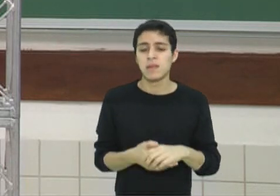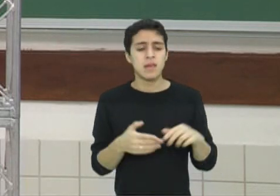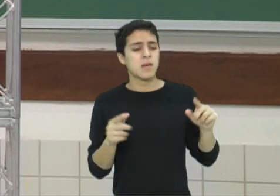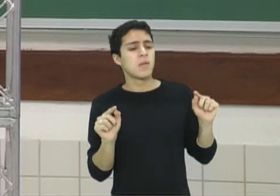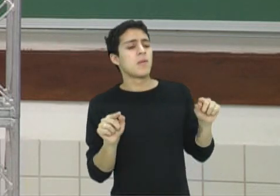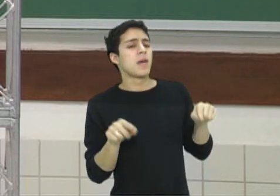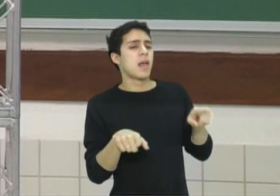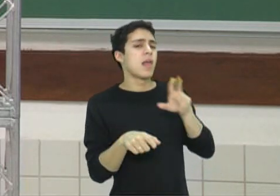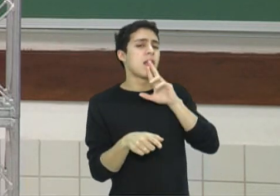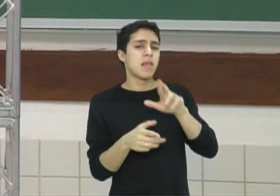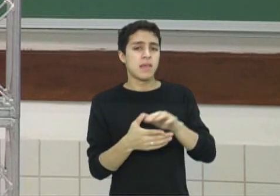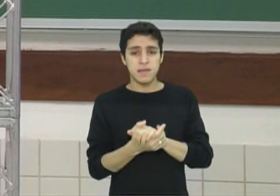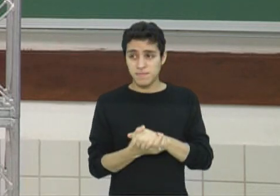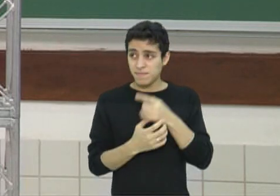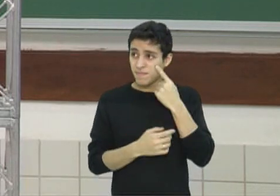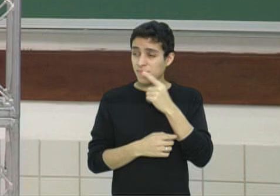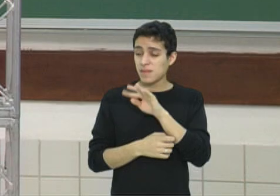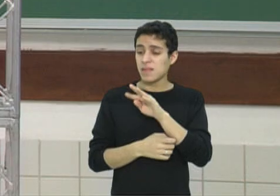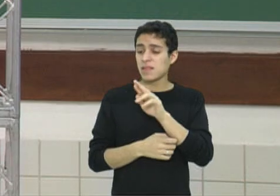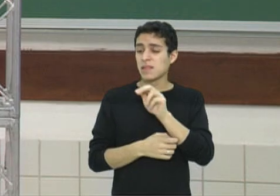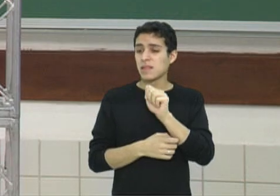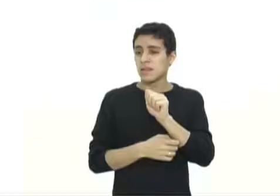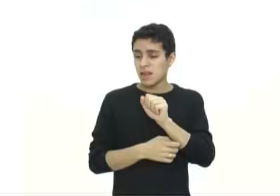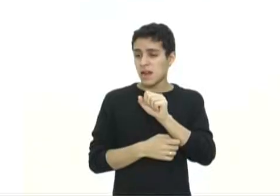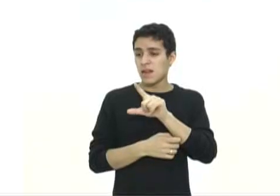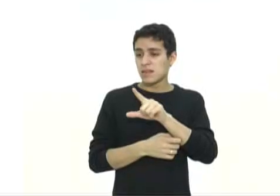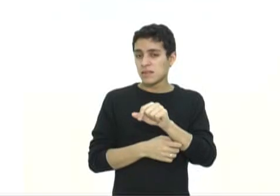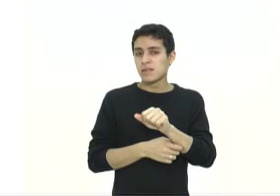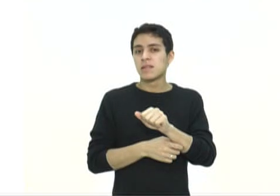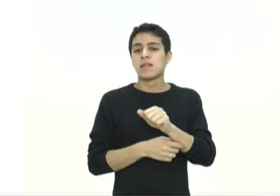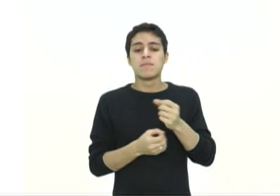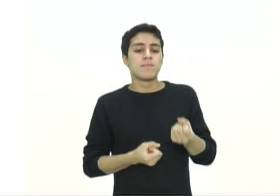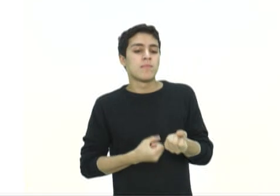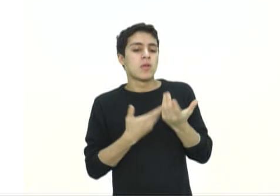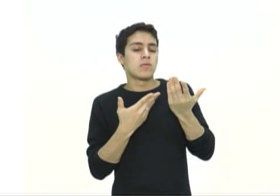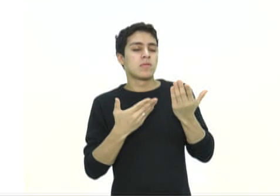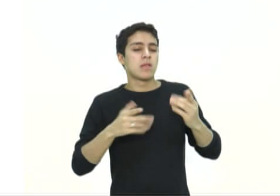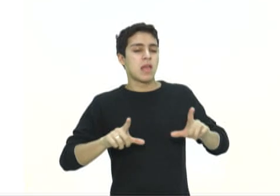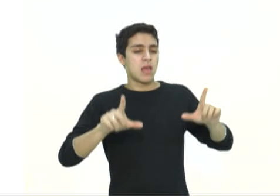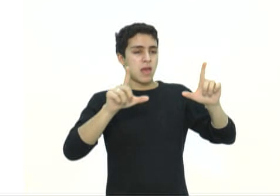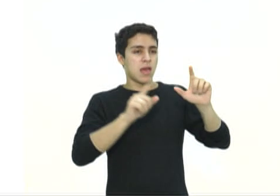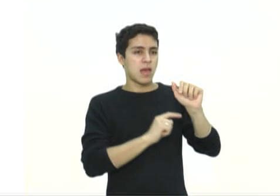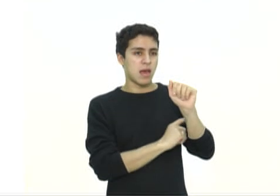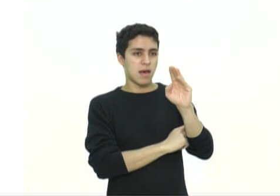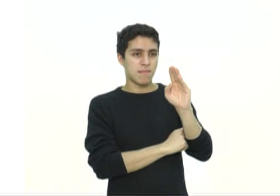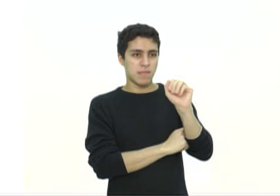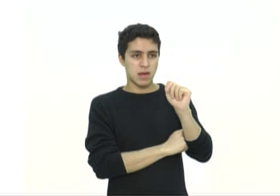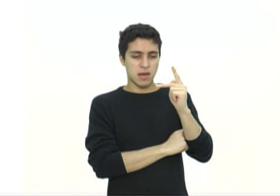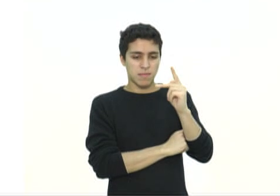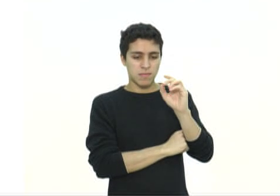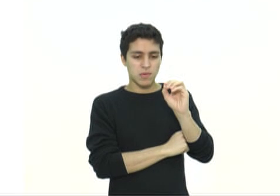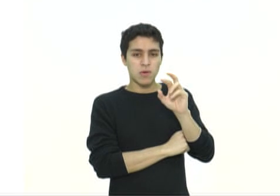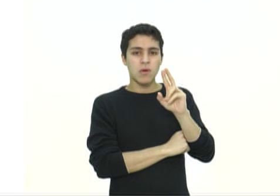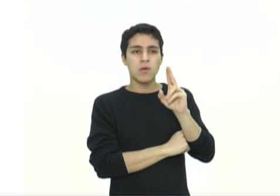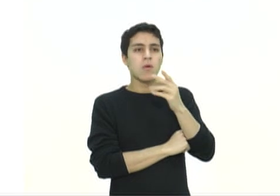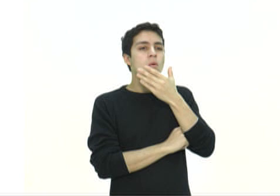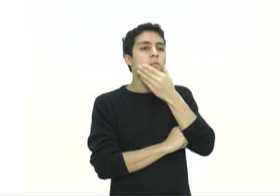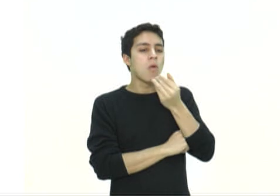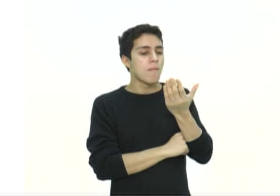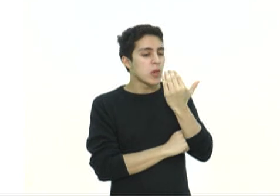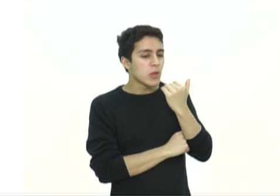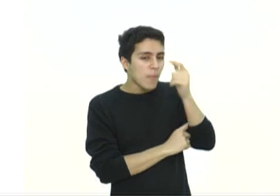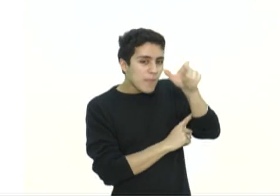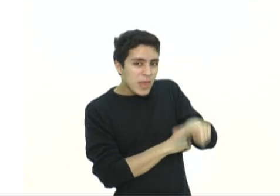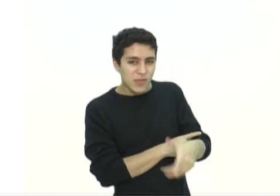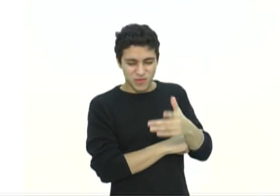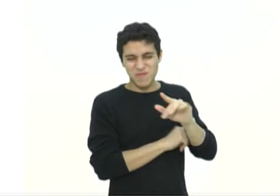resultado disso, Tarsila do Amaral produz a obra Abaporu, que significa o homem que come gente.